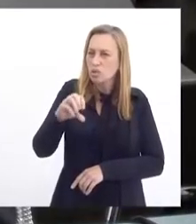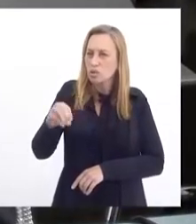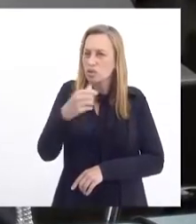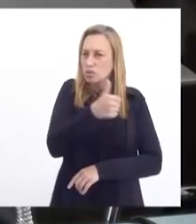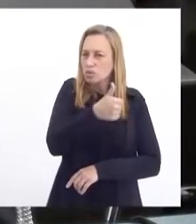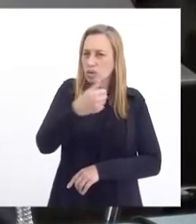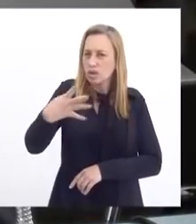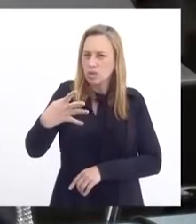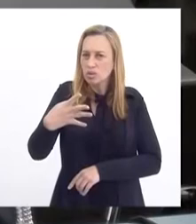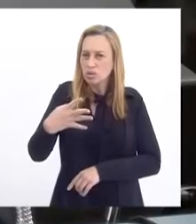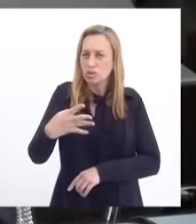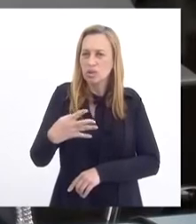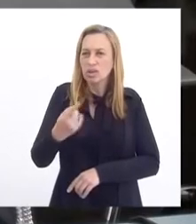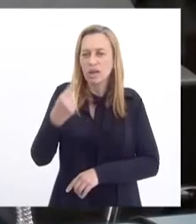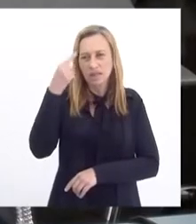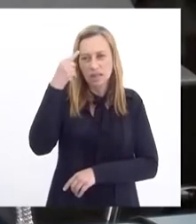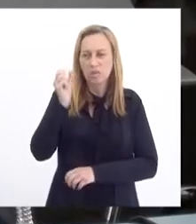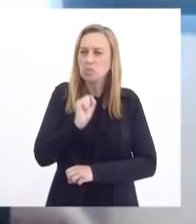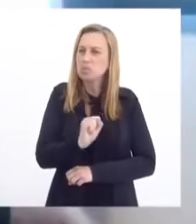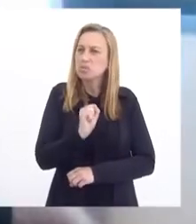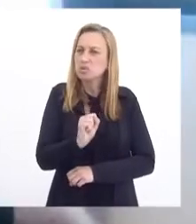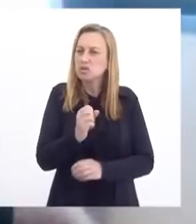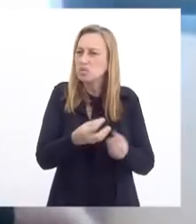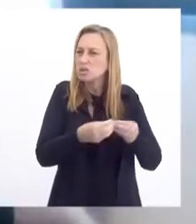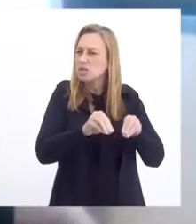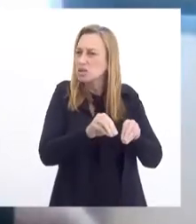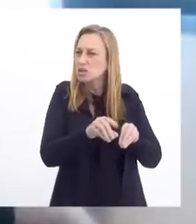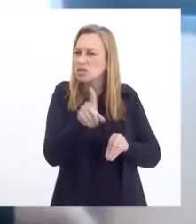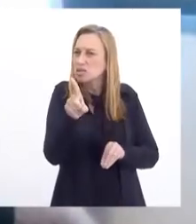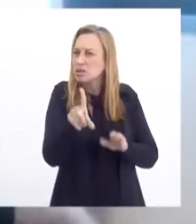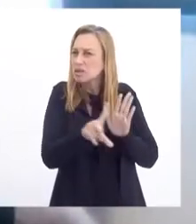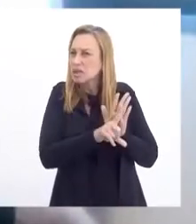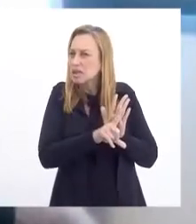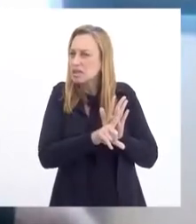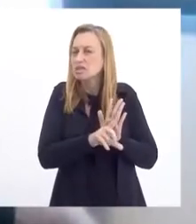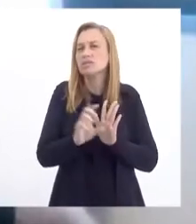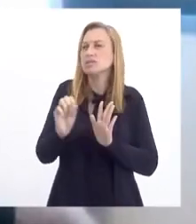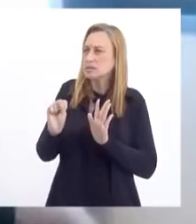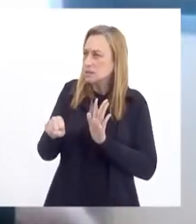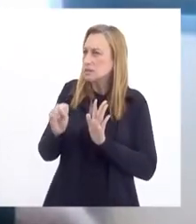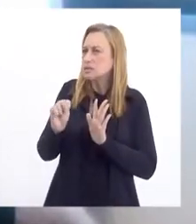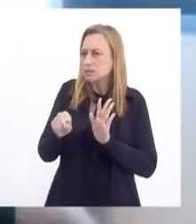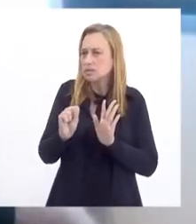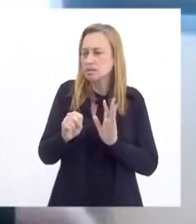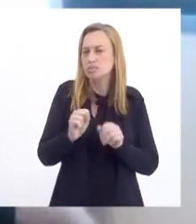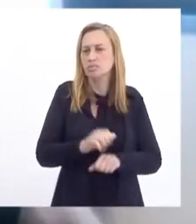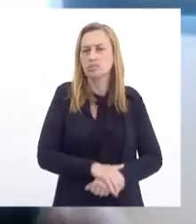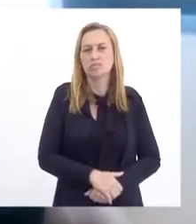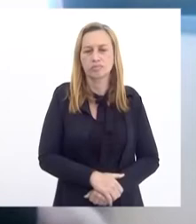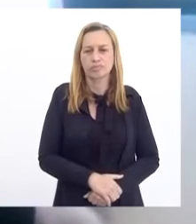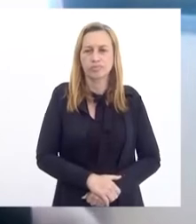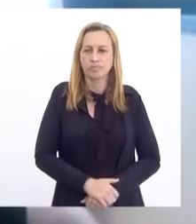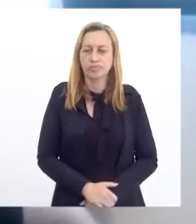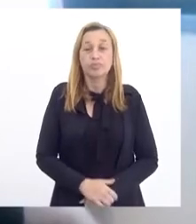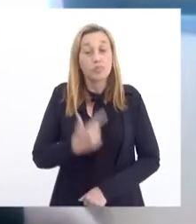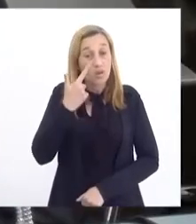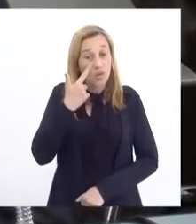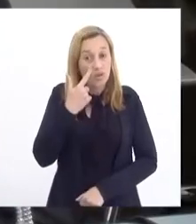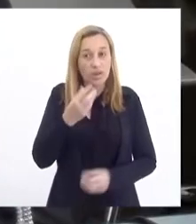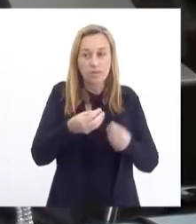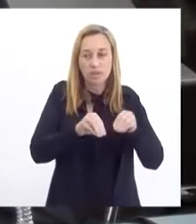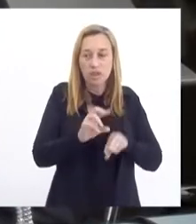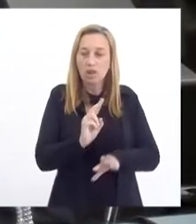6.708/14. A ideia é que poderia estar prejudicada por essa lei, Luiz Paulo? Isso. É só para ver se está ou